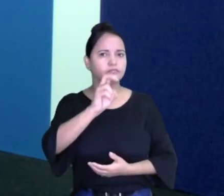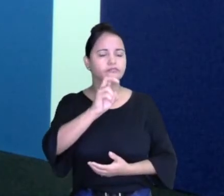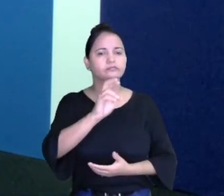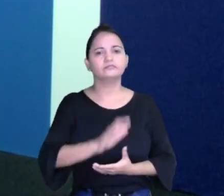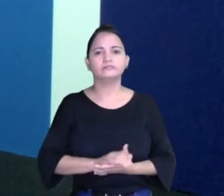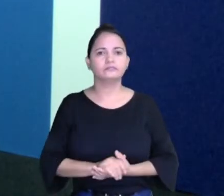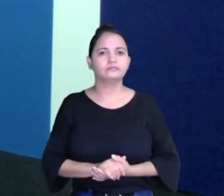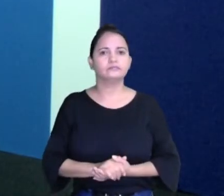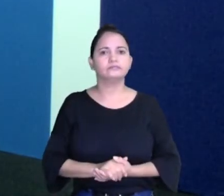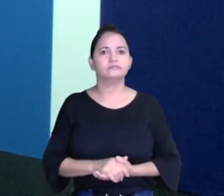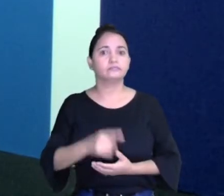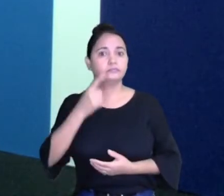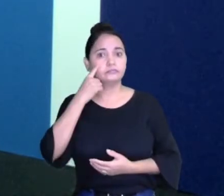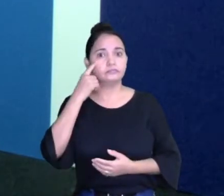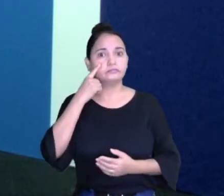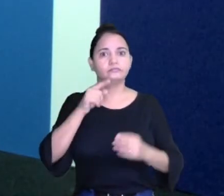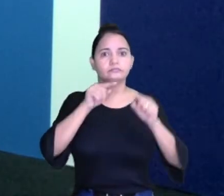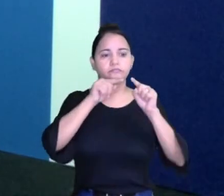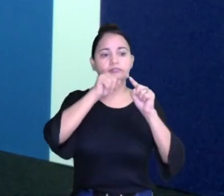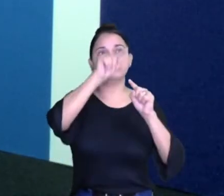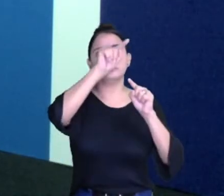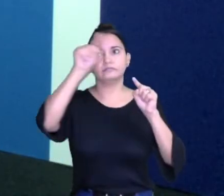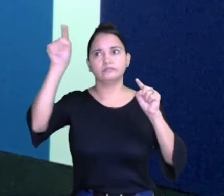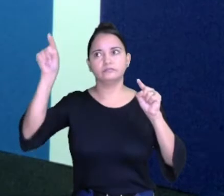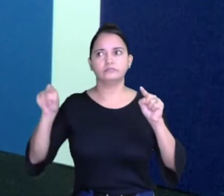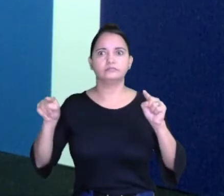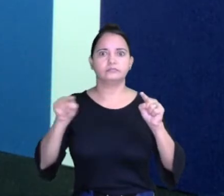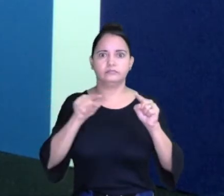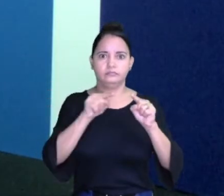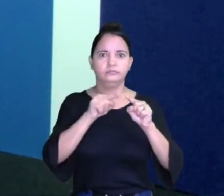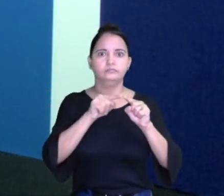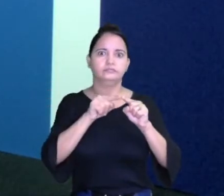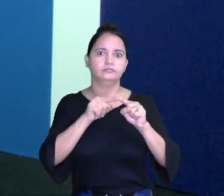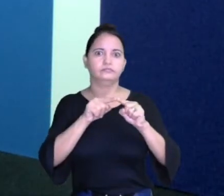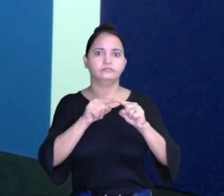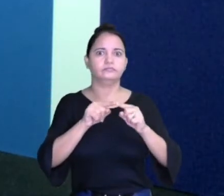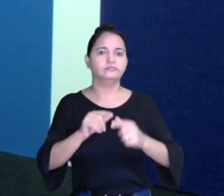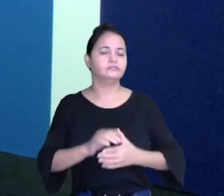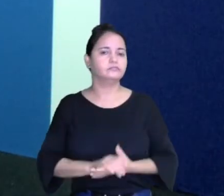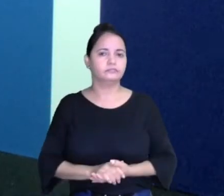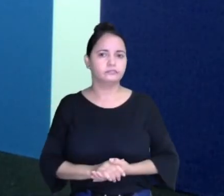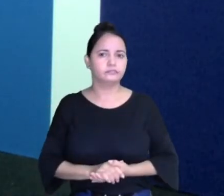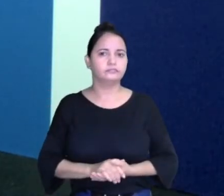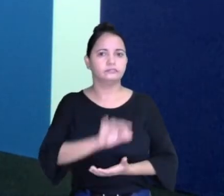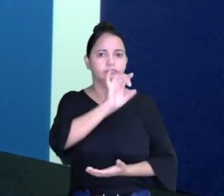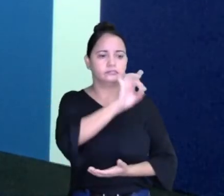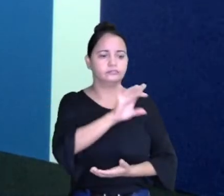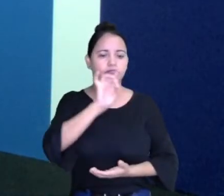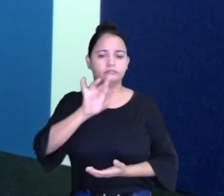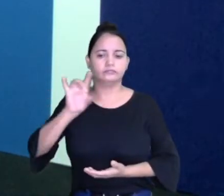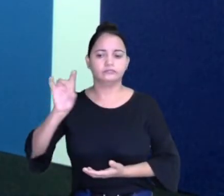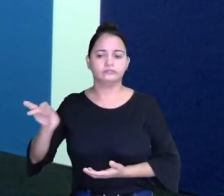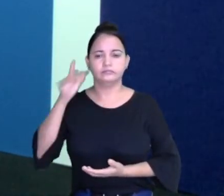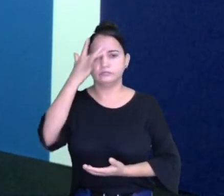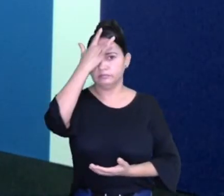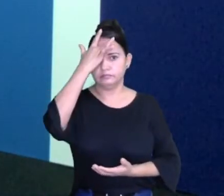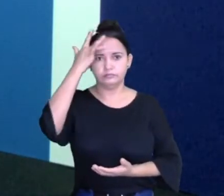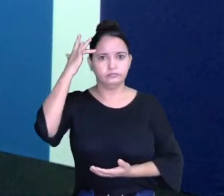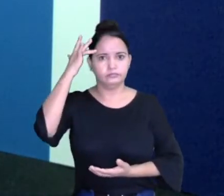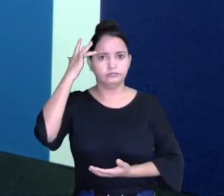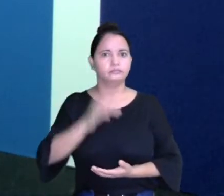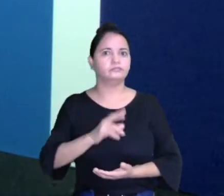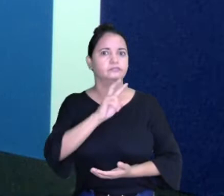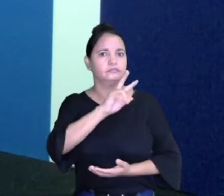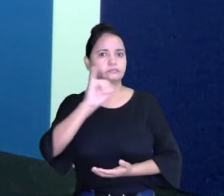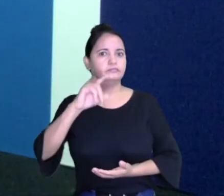lá, a barrinha completa, vai ser quem? Meu denominador. E cada pessoa vai receber